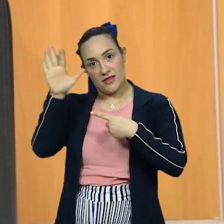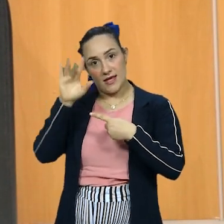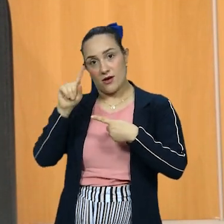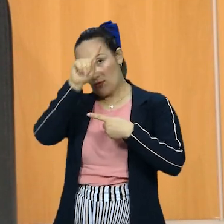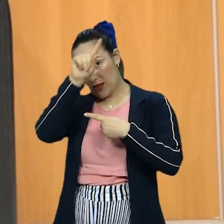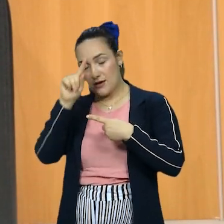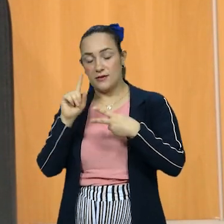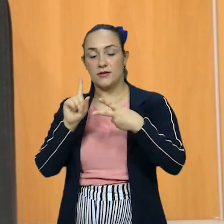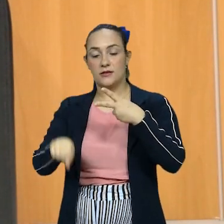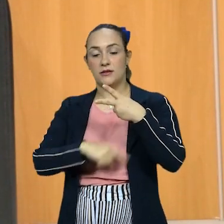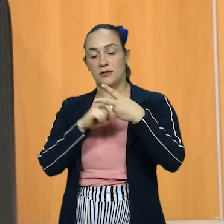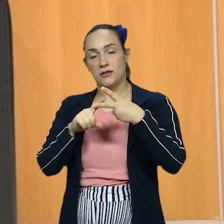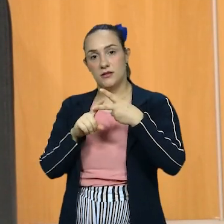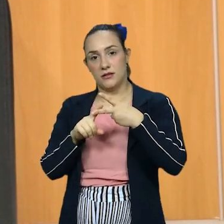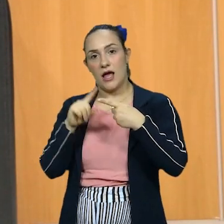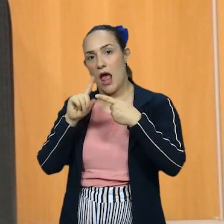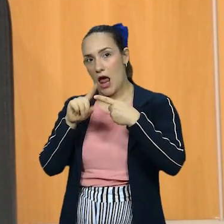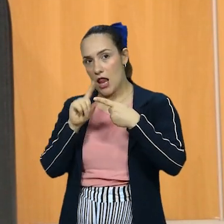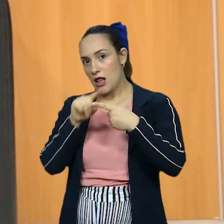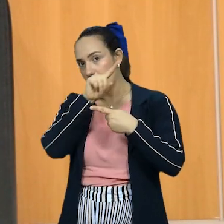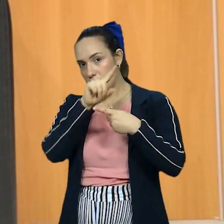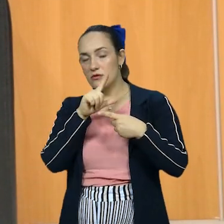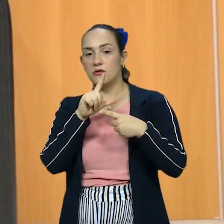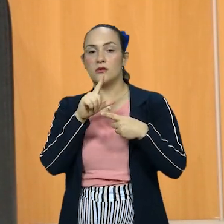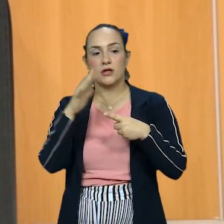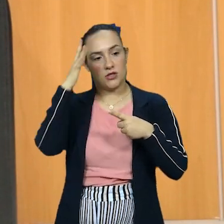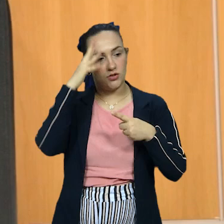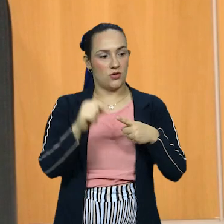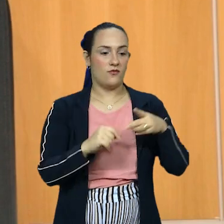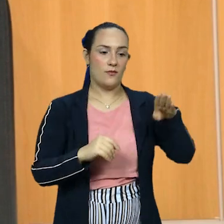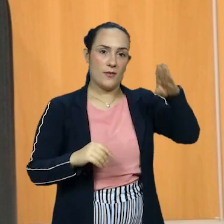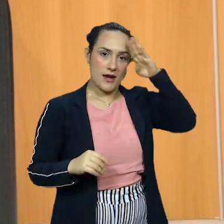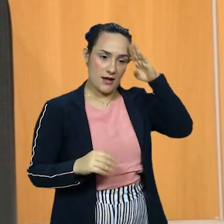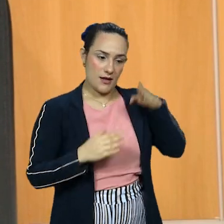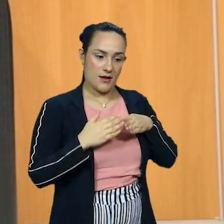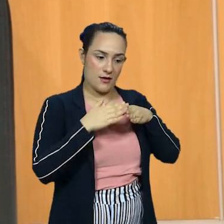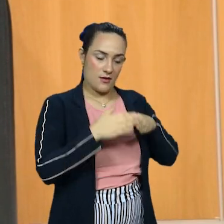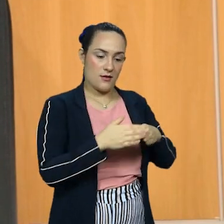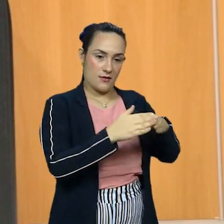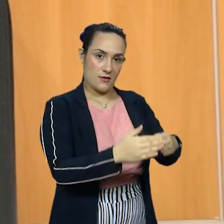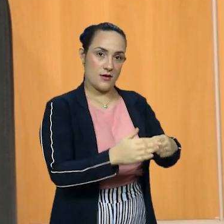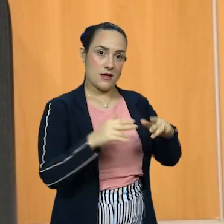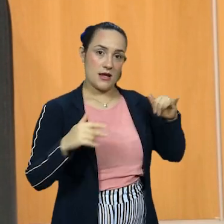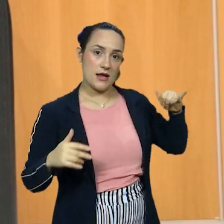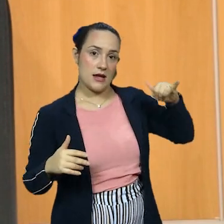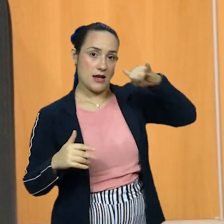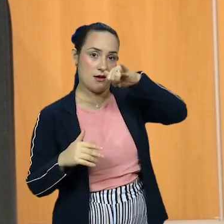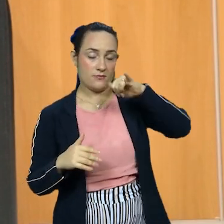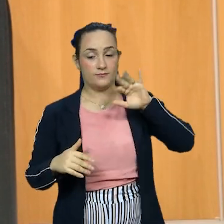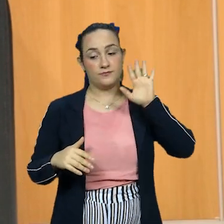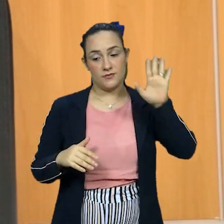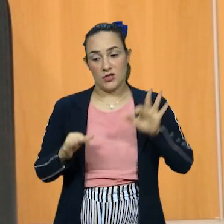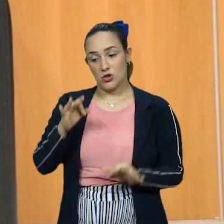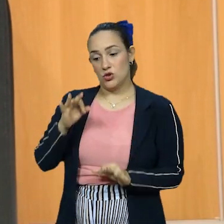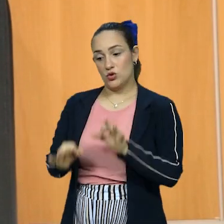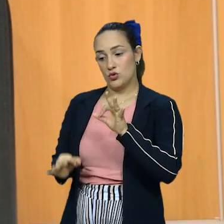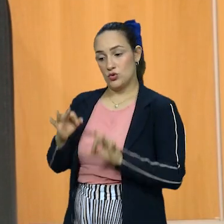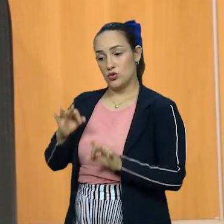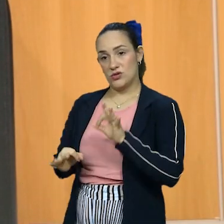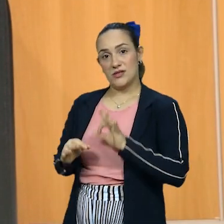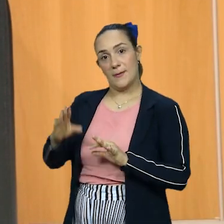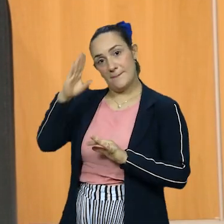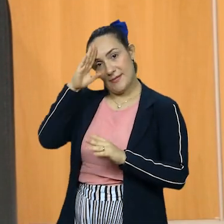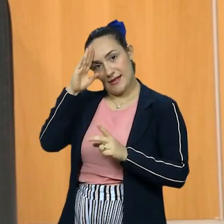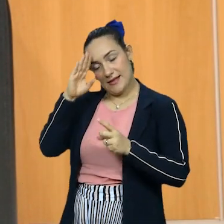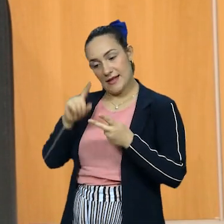União, que é a Justiça Federal, que é encarregada de julgar Exército, Marinha e Aeronáutica. E a Justiça Militar